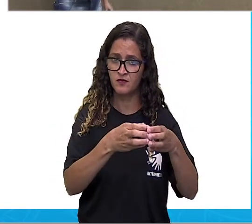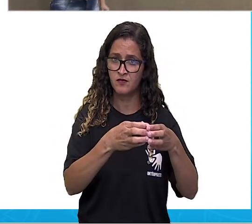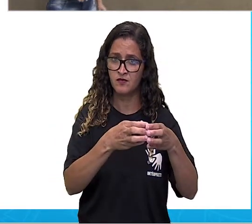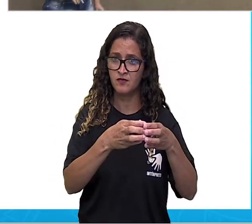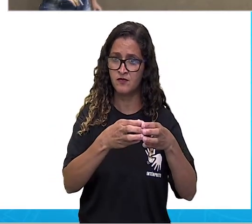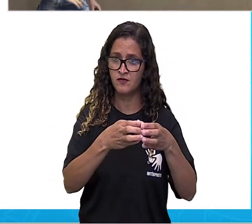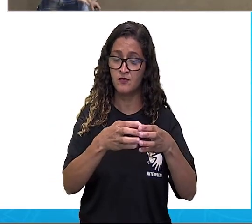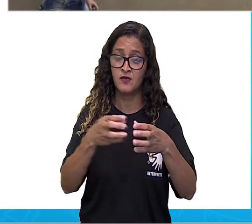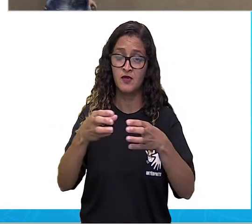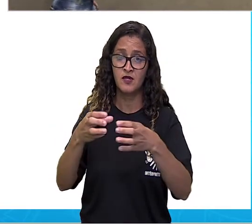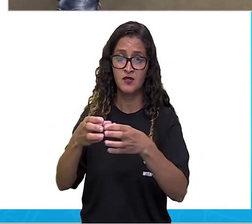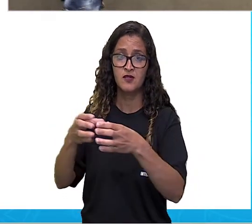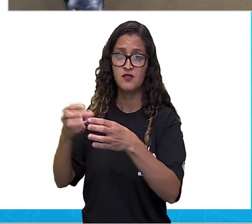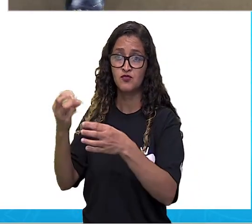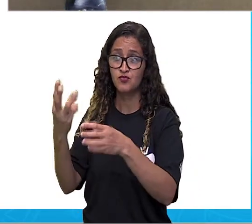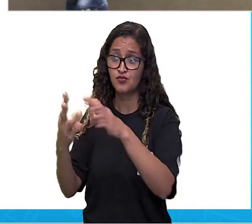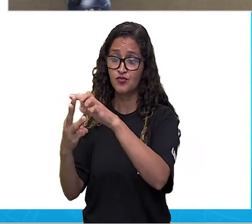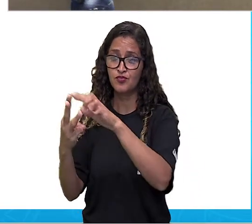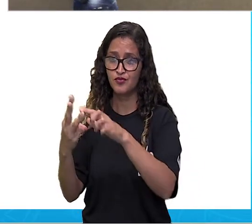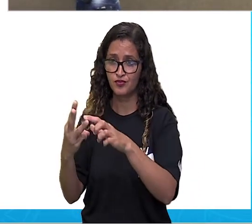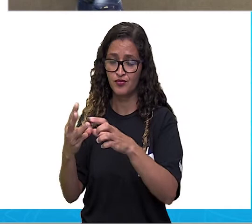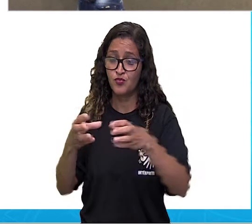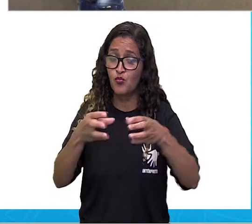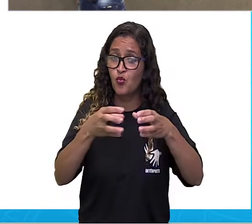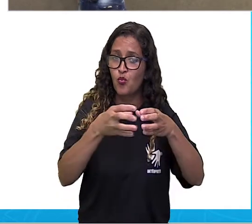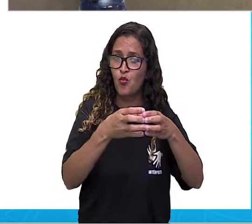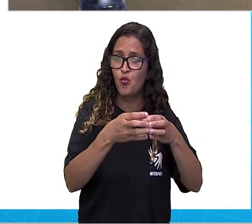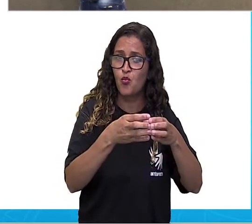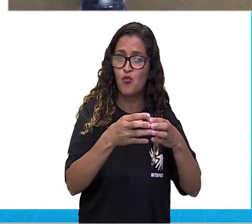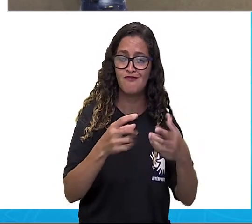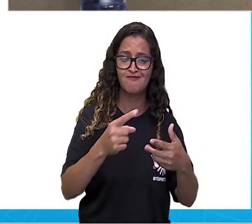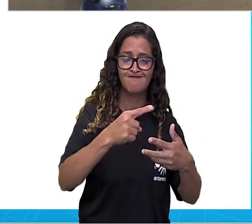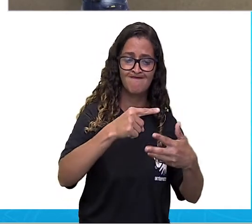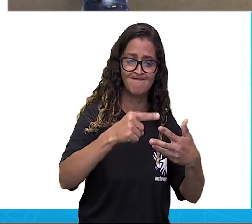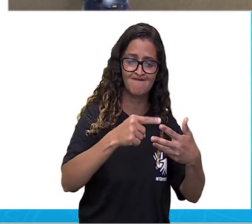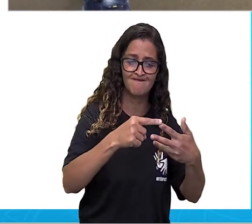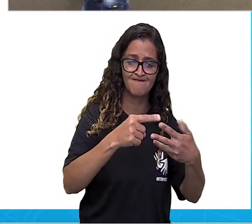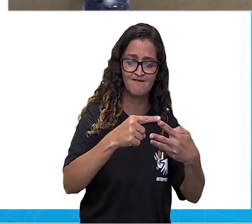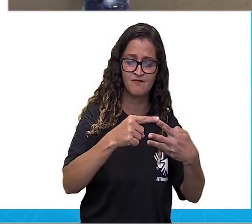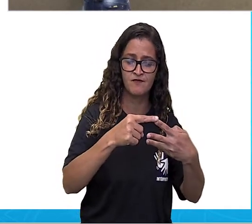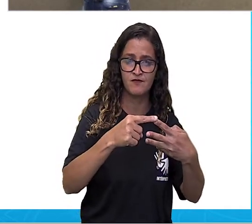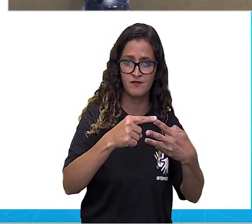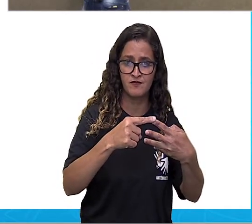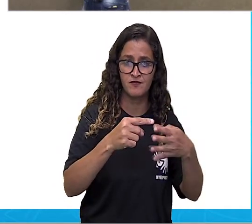grupo. Então, ele fez um,